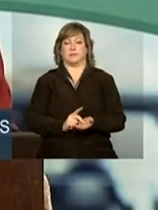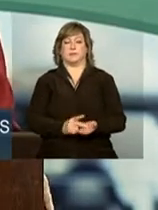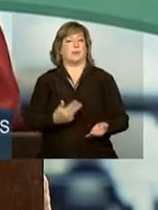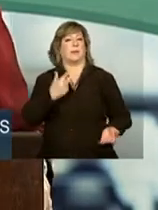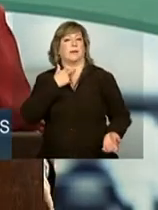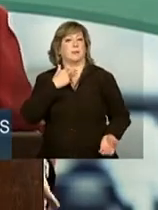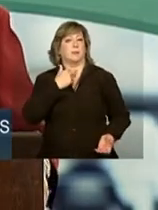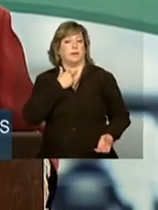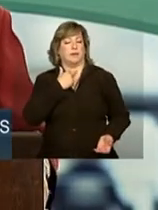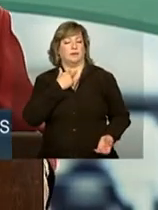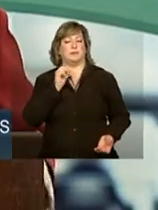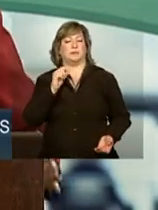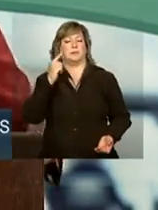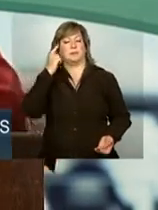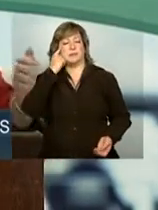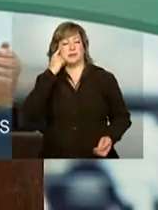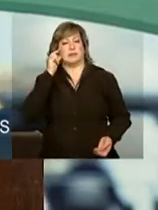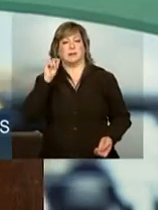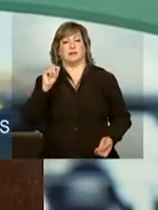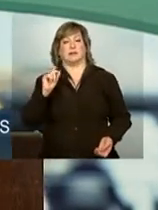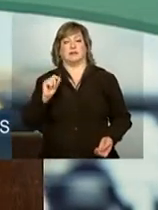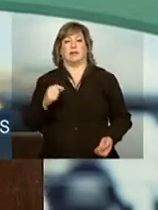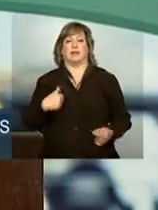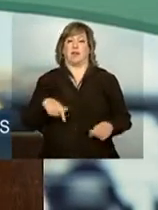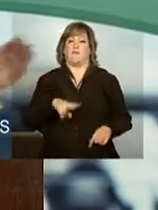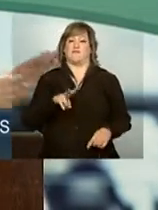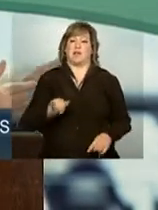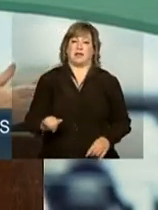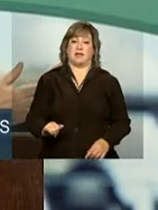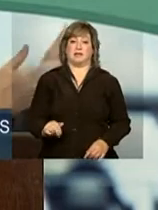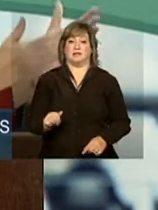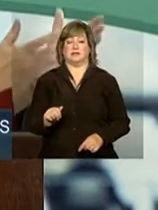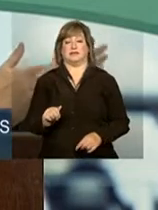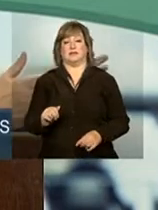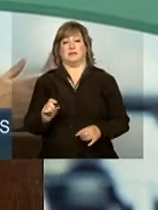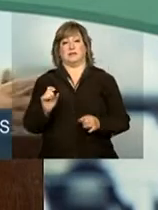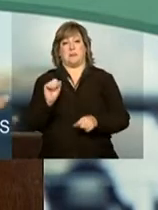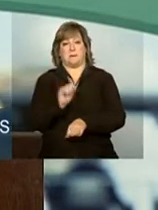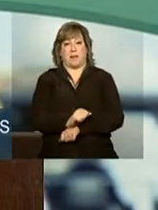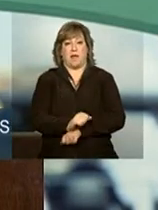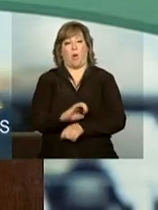pode olhar e nem deve olhar se nós vamos deixar ou não